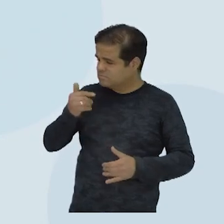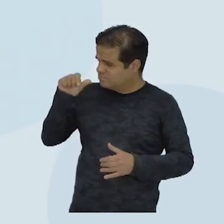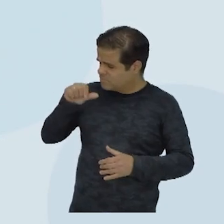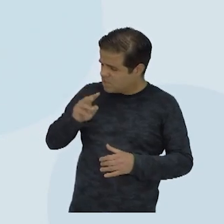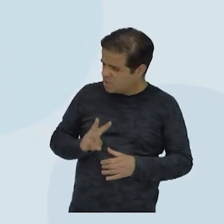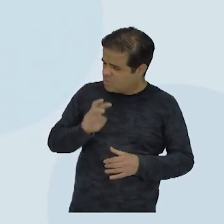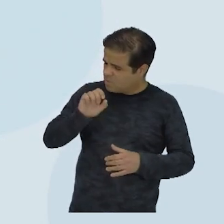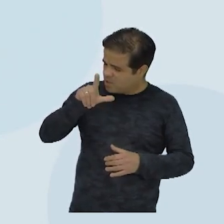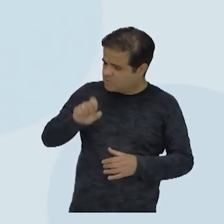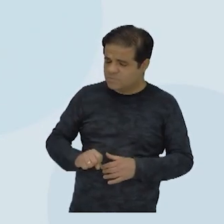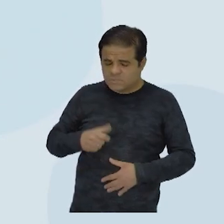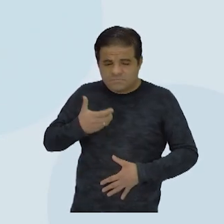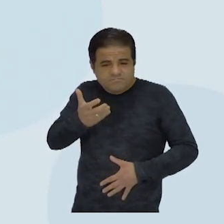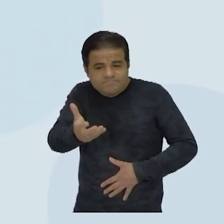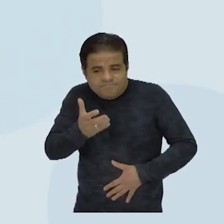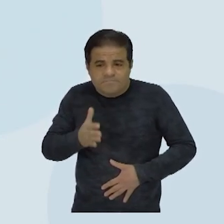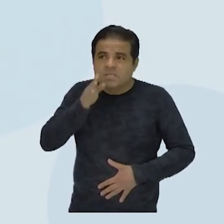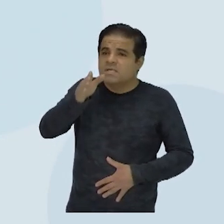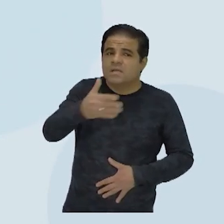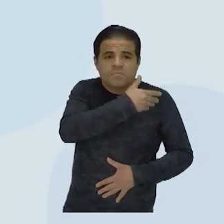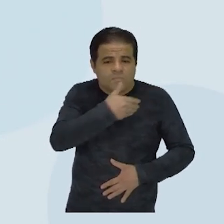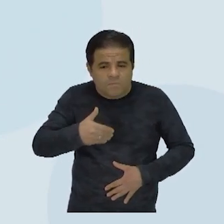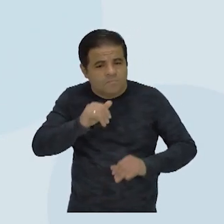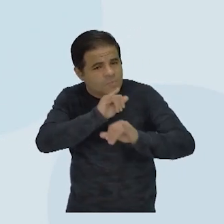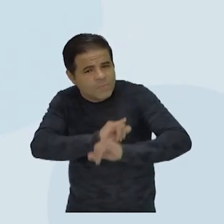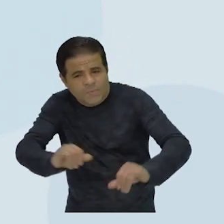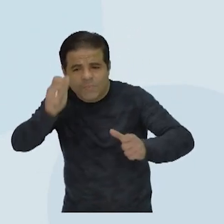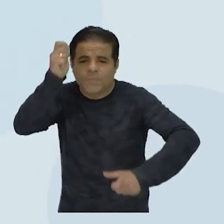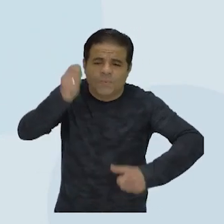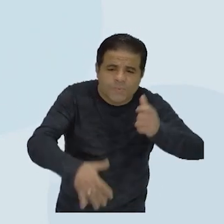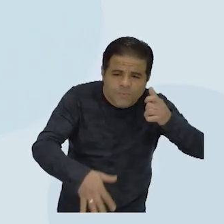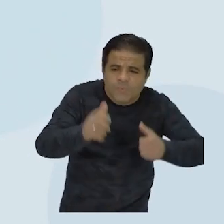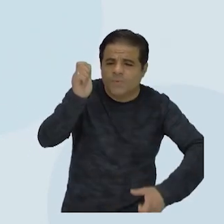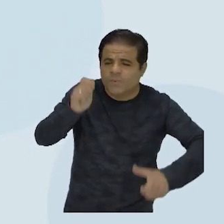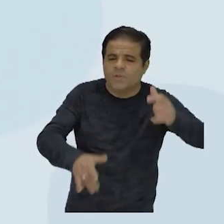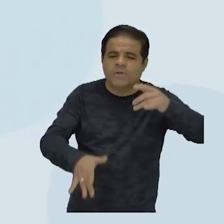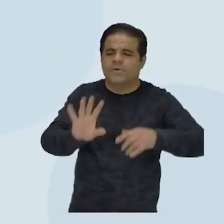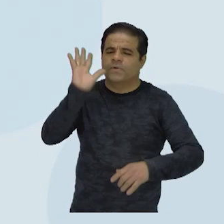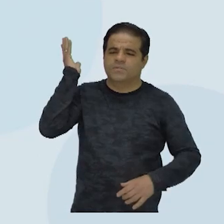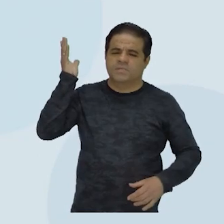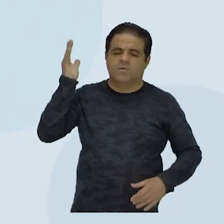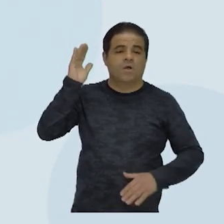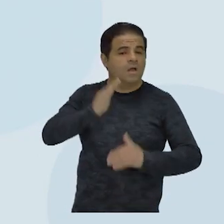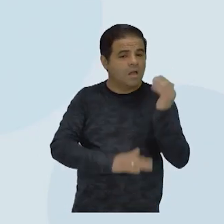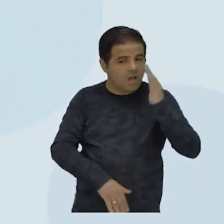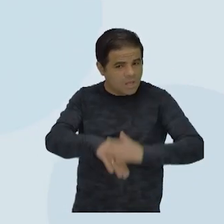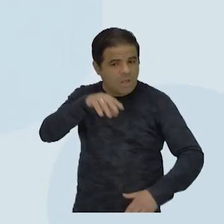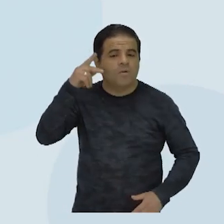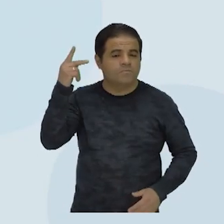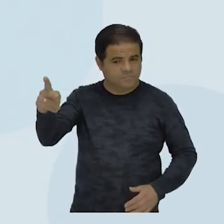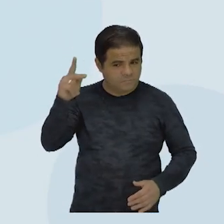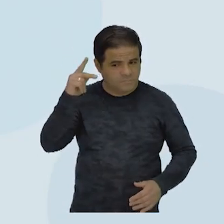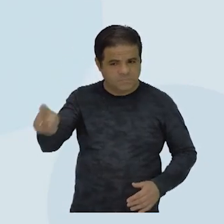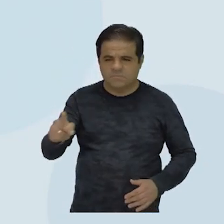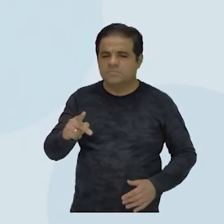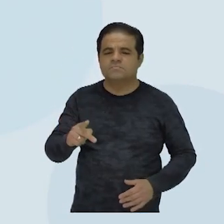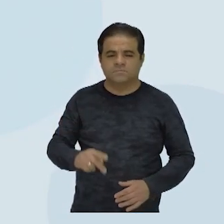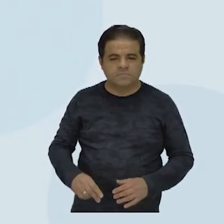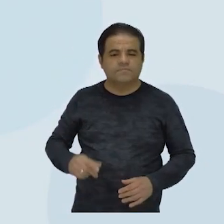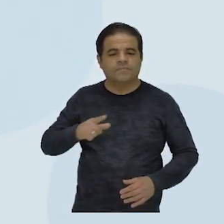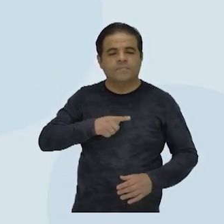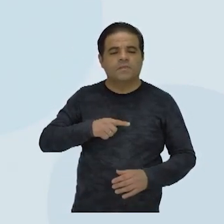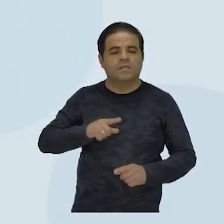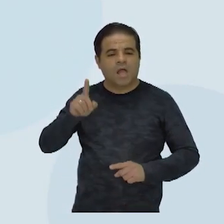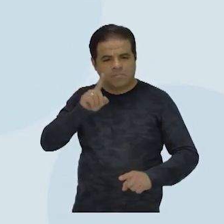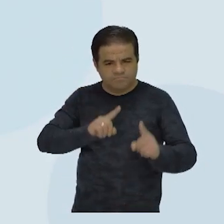Welles tivesse que ir a público e explicar o que havia ocorrido. A obra de H.G. Wells está em